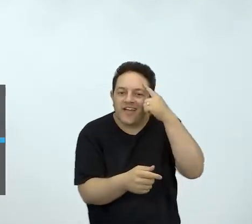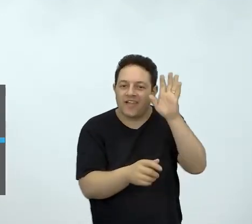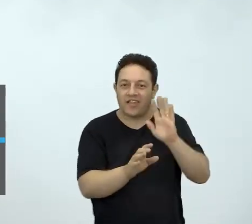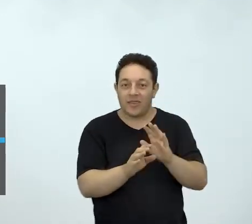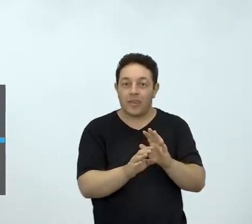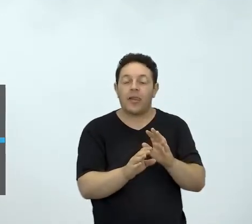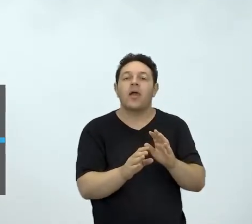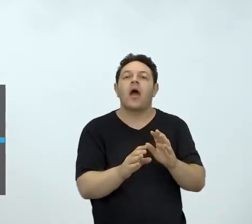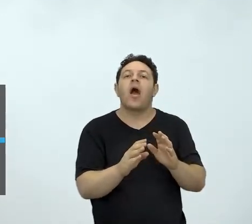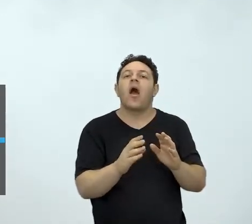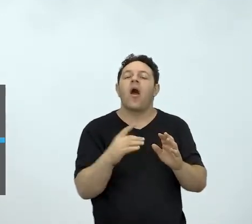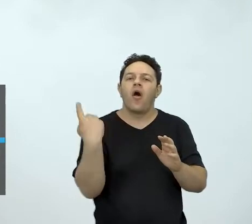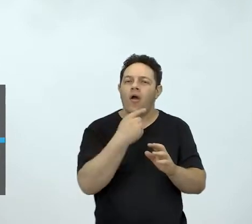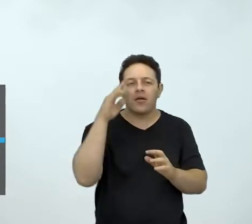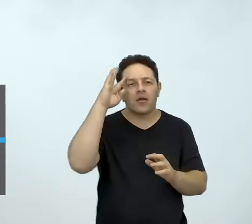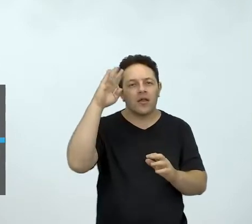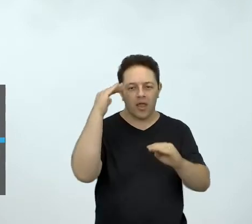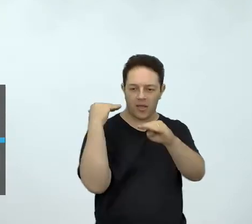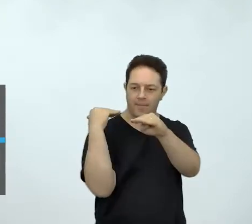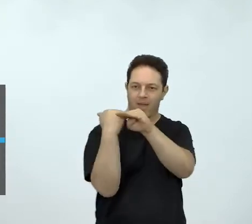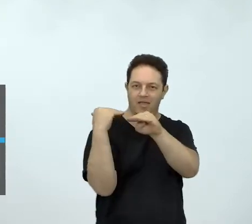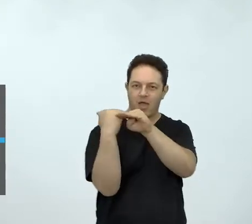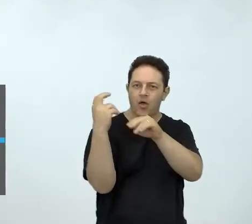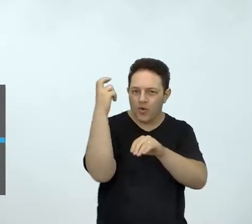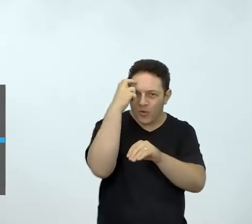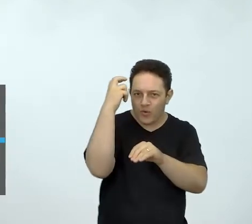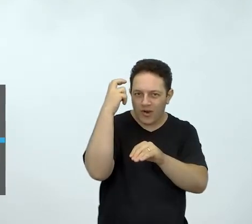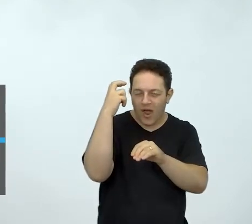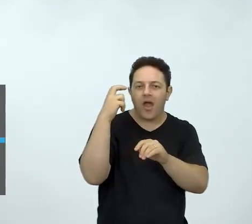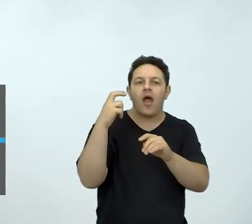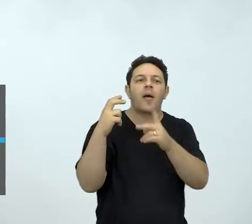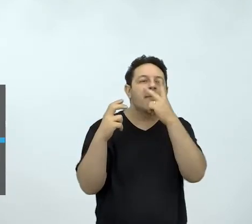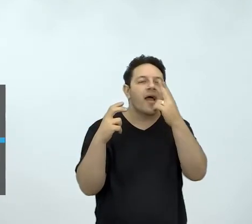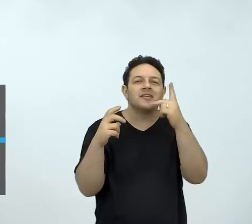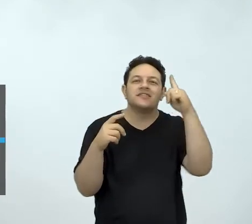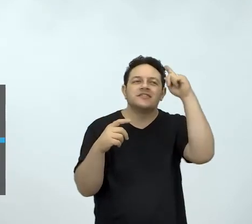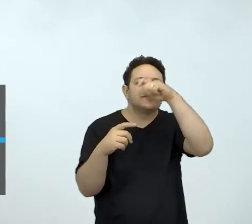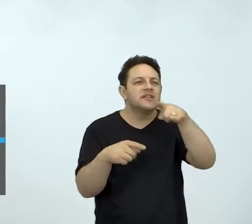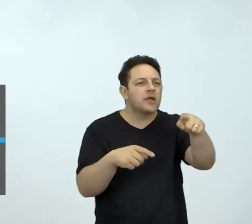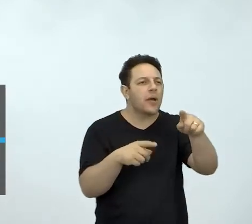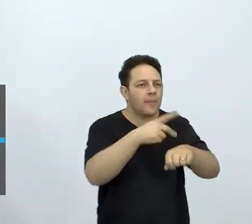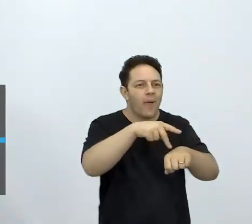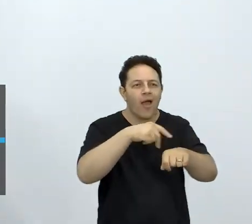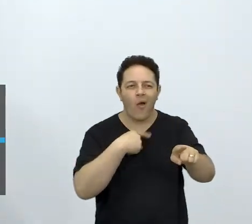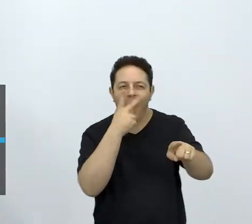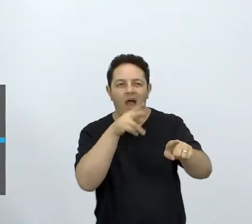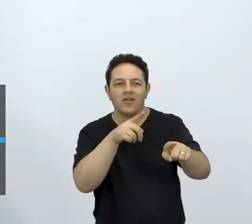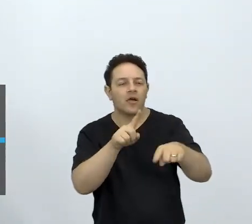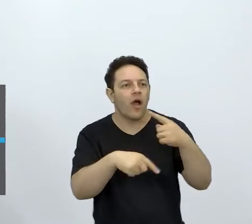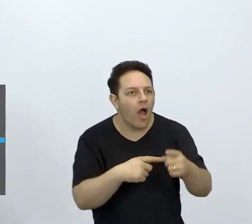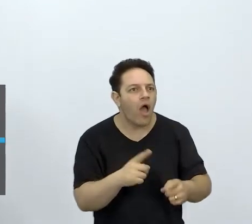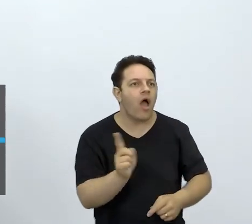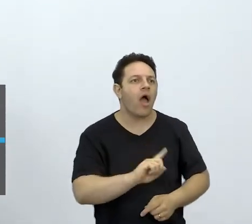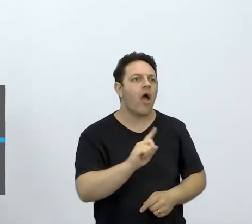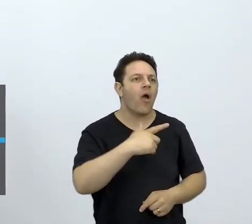fica cada vez mais difícil a gente identificar onde são esses lugares. Mas é muito interessante também,